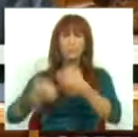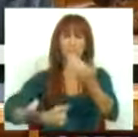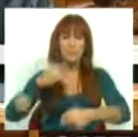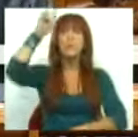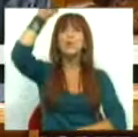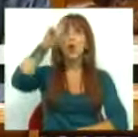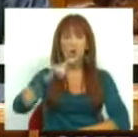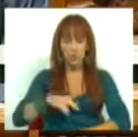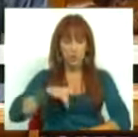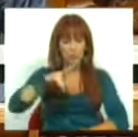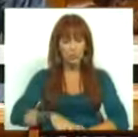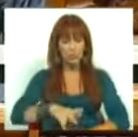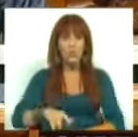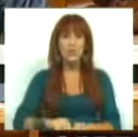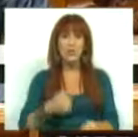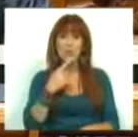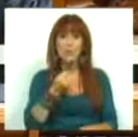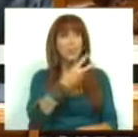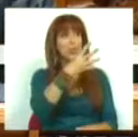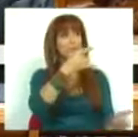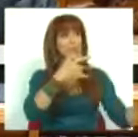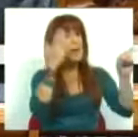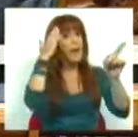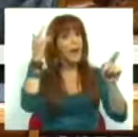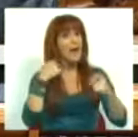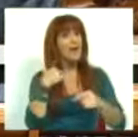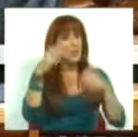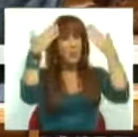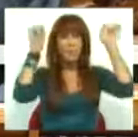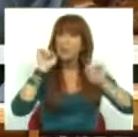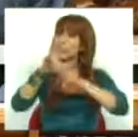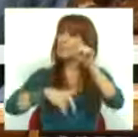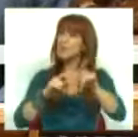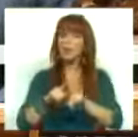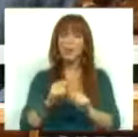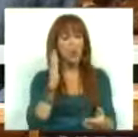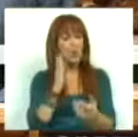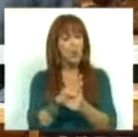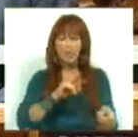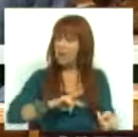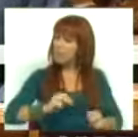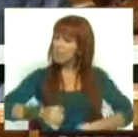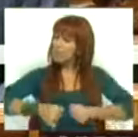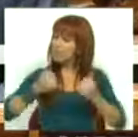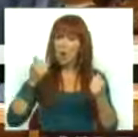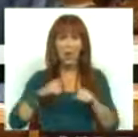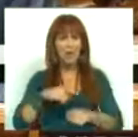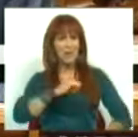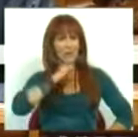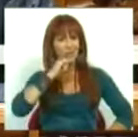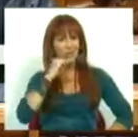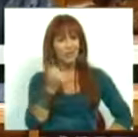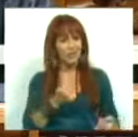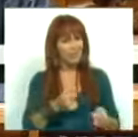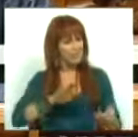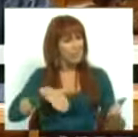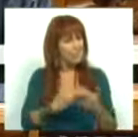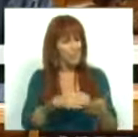de norte a sul do país, com os muitos que entendem a democracia moderna como um processo de aperfeiçoamento permanente